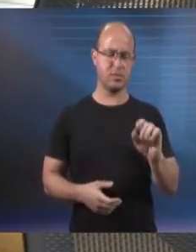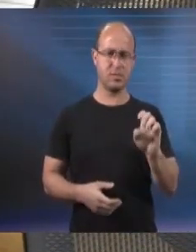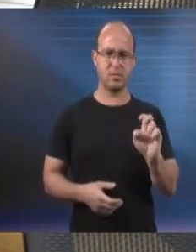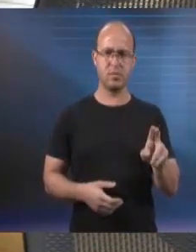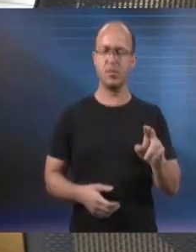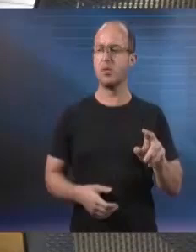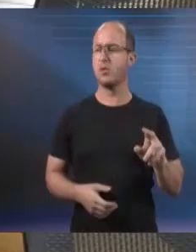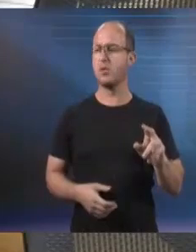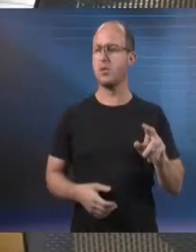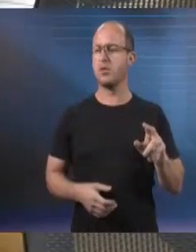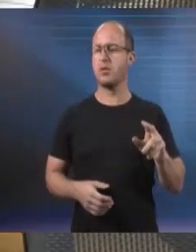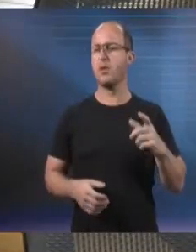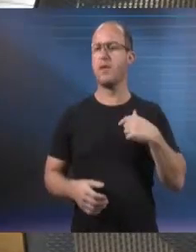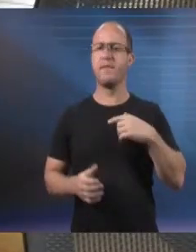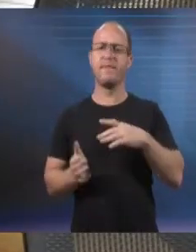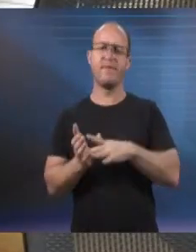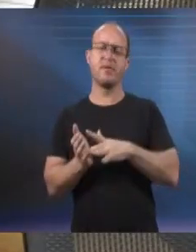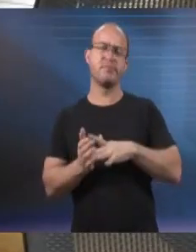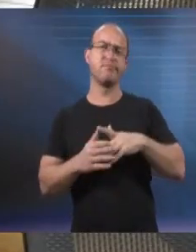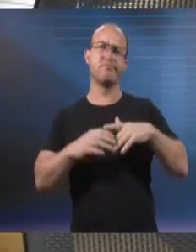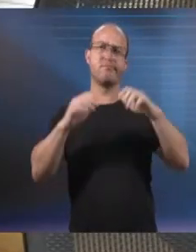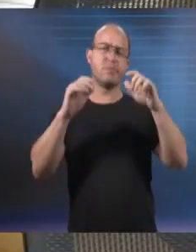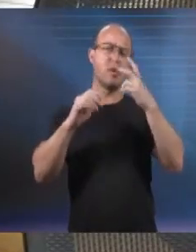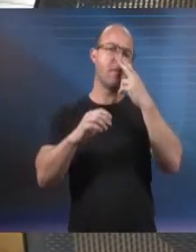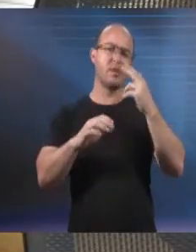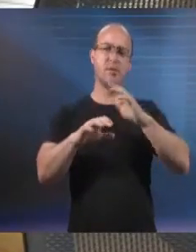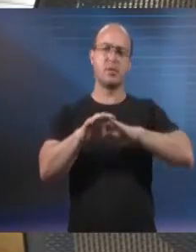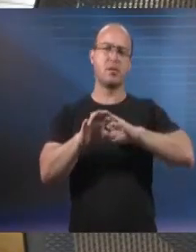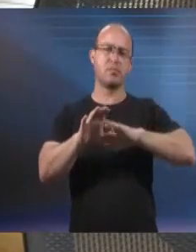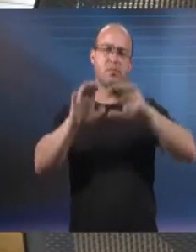não vamos botar cortina de fumaça para